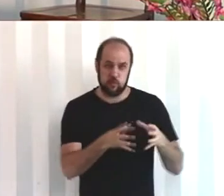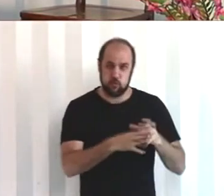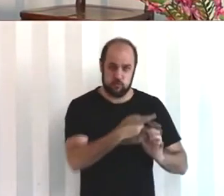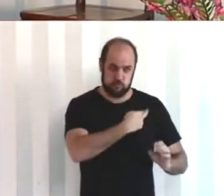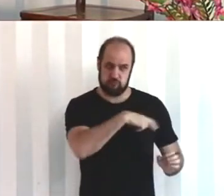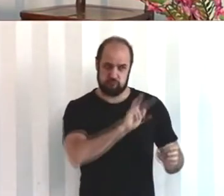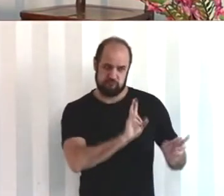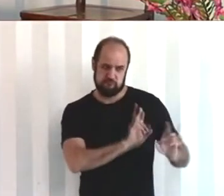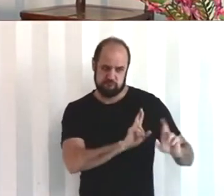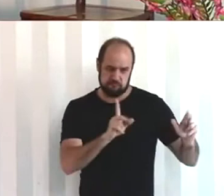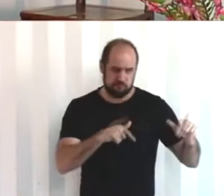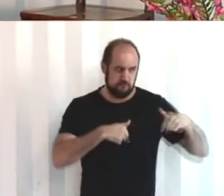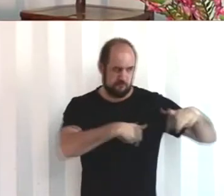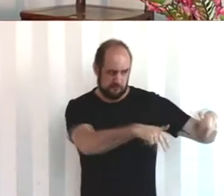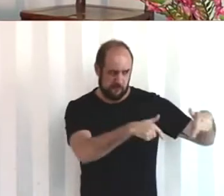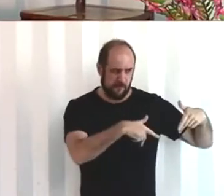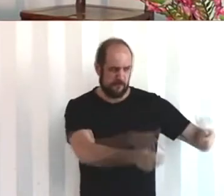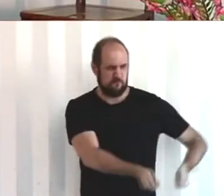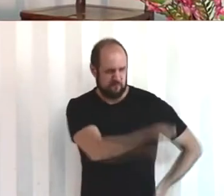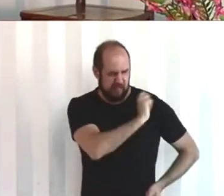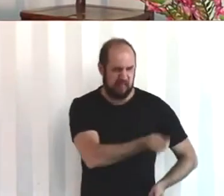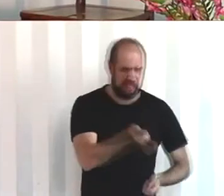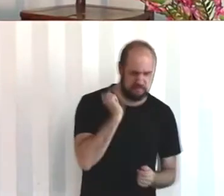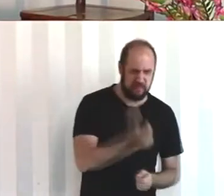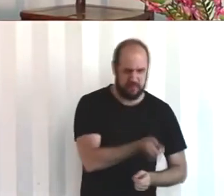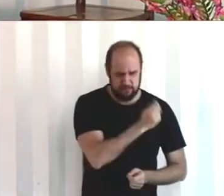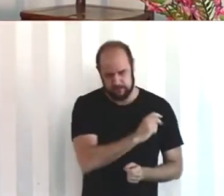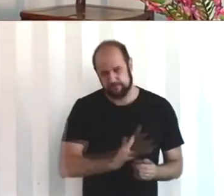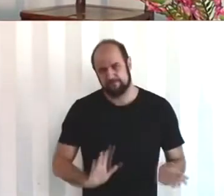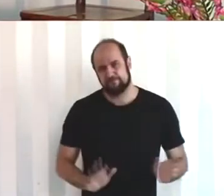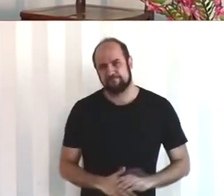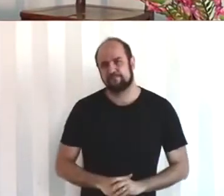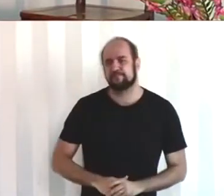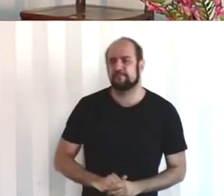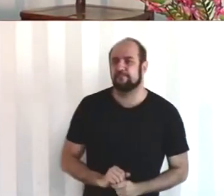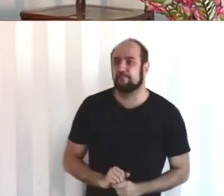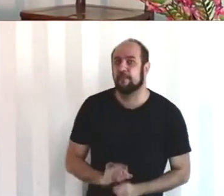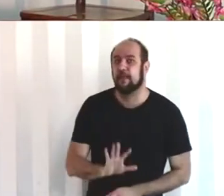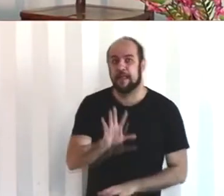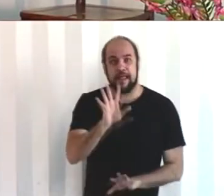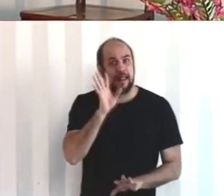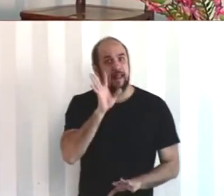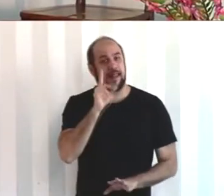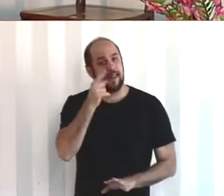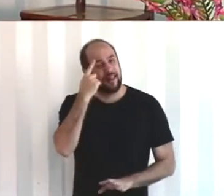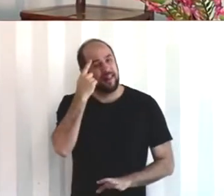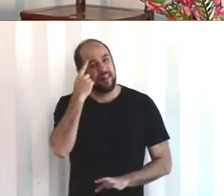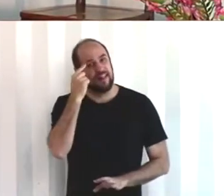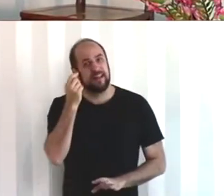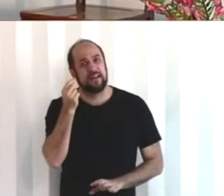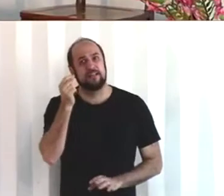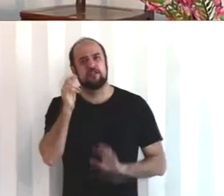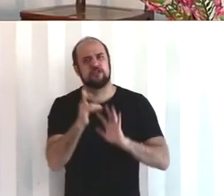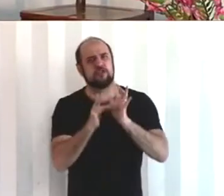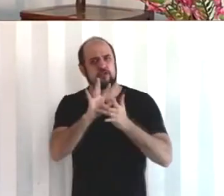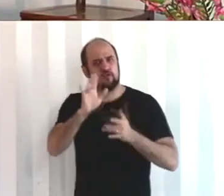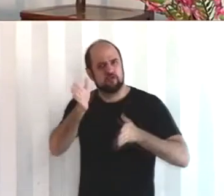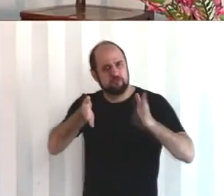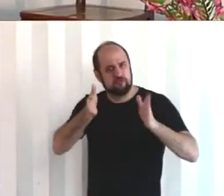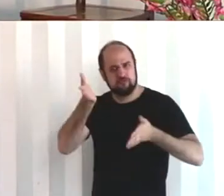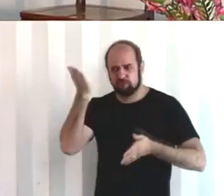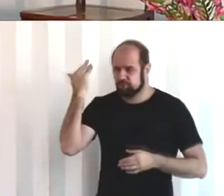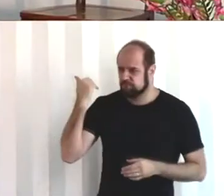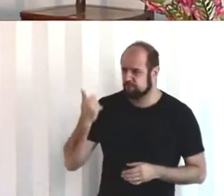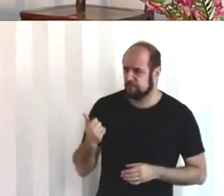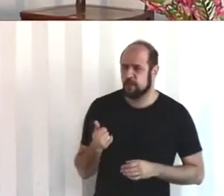orações. É interessante que nos dias de Jesus, segundo os historiadores, o templo reconstruído por